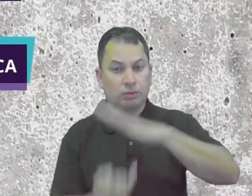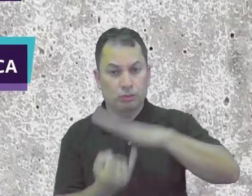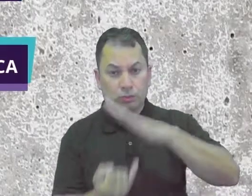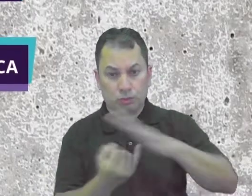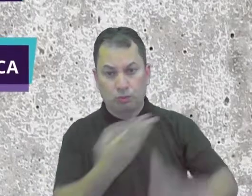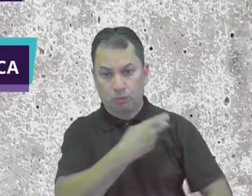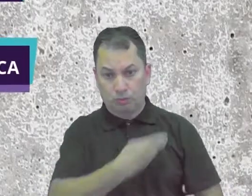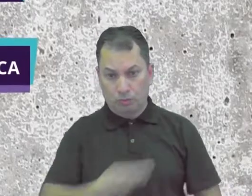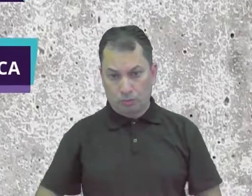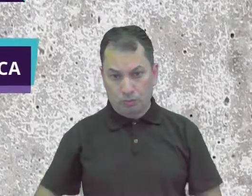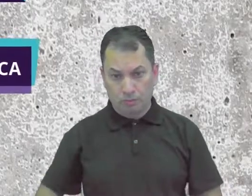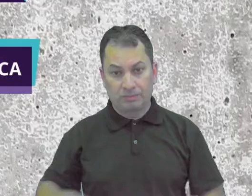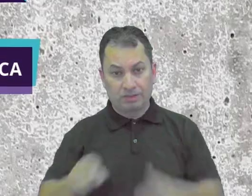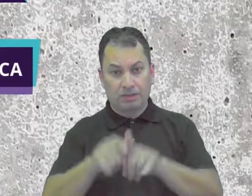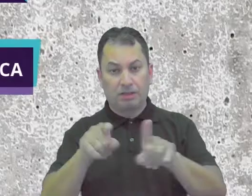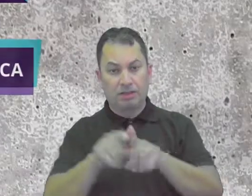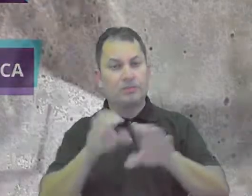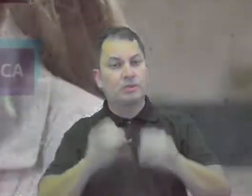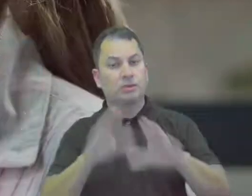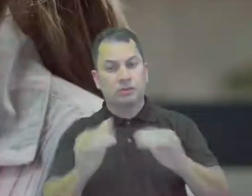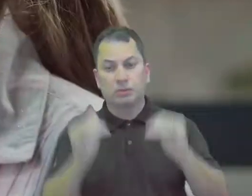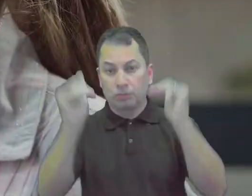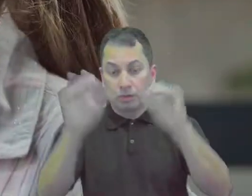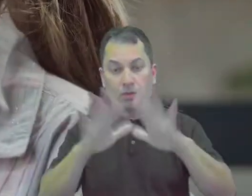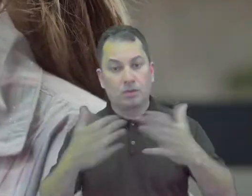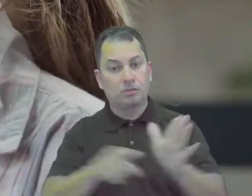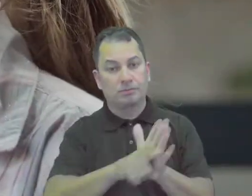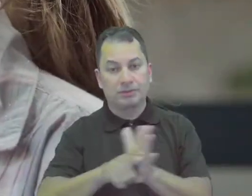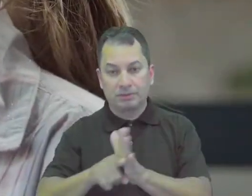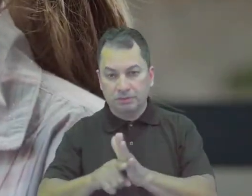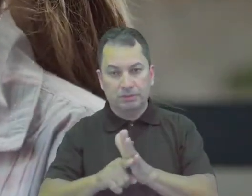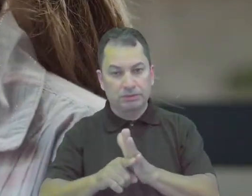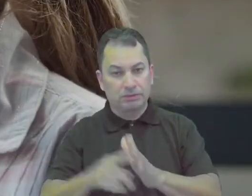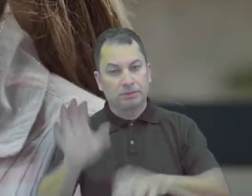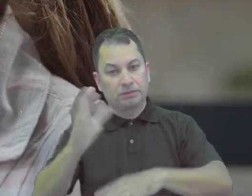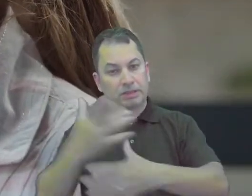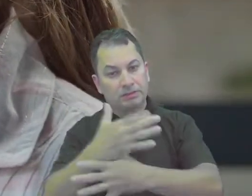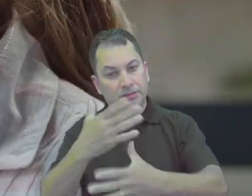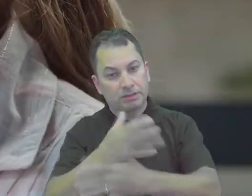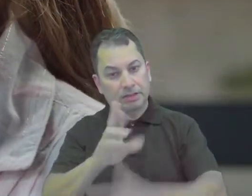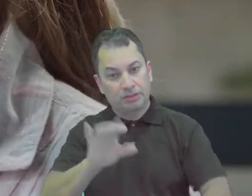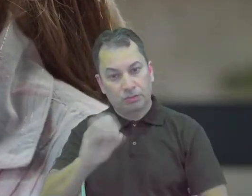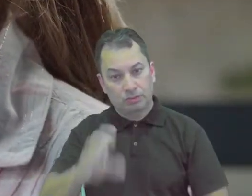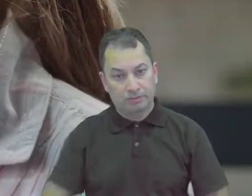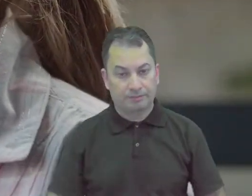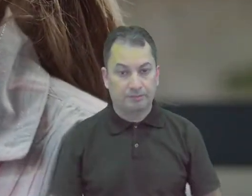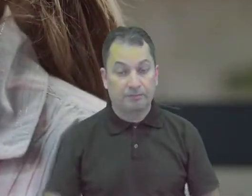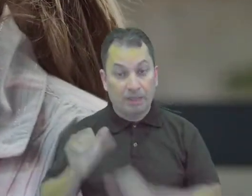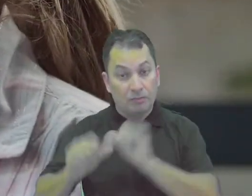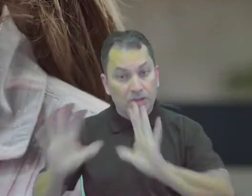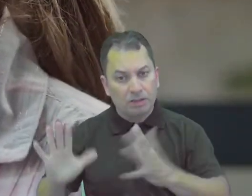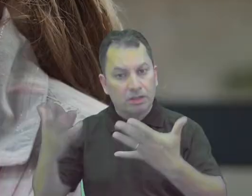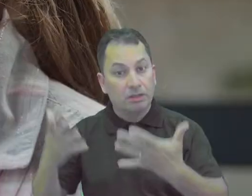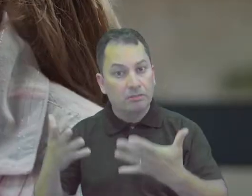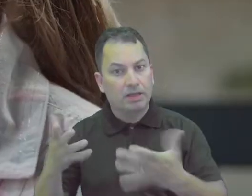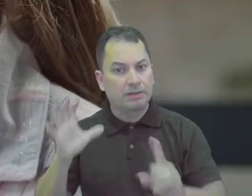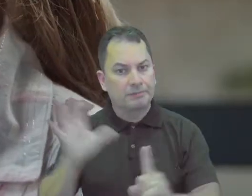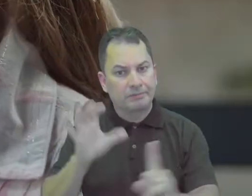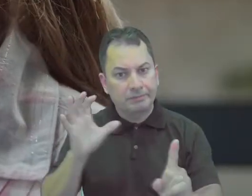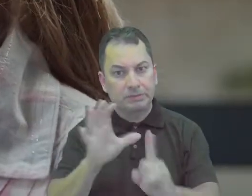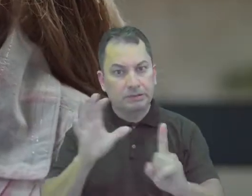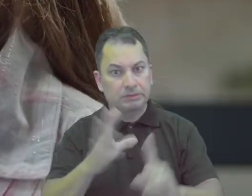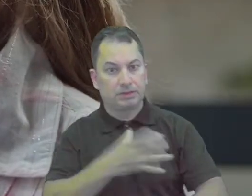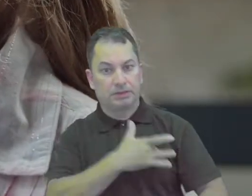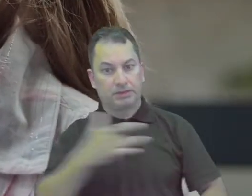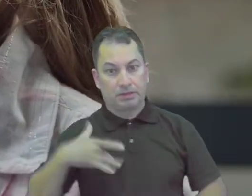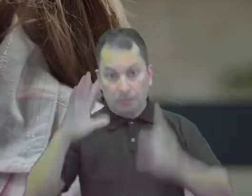superior e pesquisa do Rio de Janeiro. As mudanças climáticas impactam a saúde do homem de diversas formas, direta